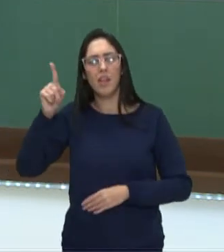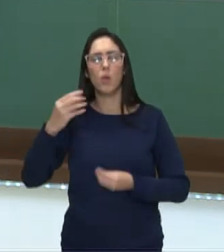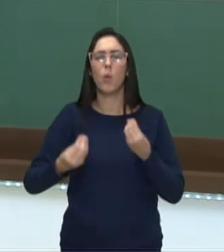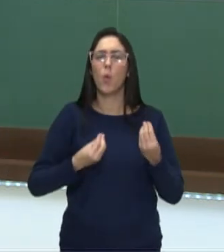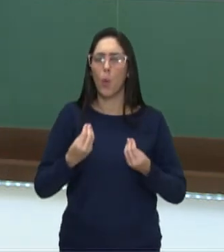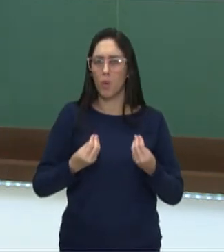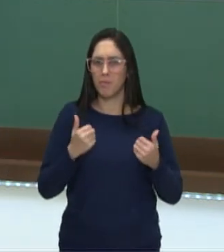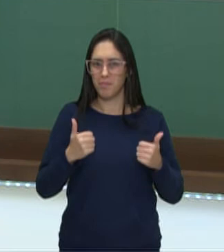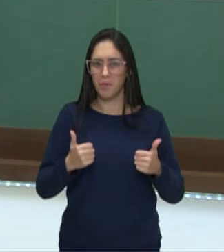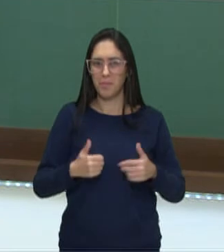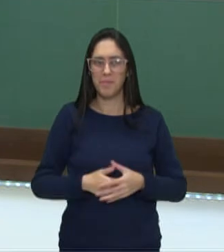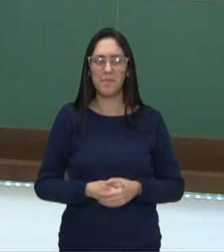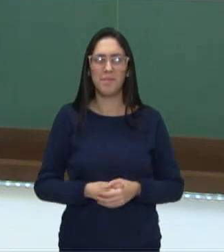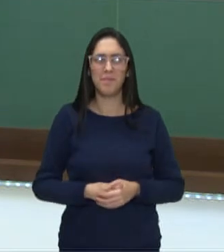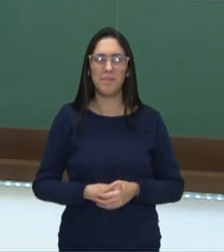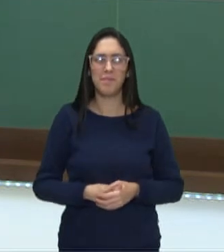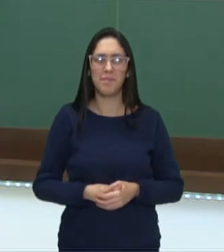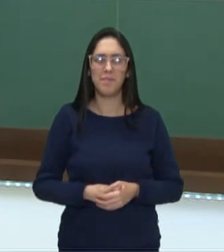Beleza?